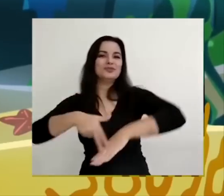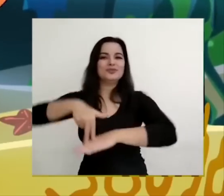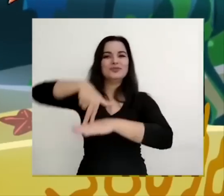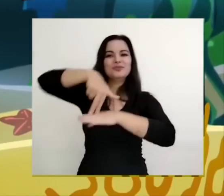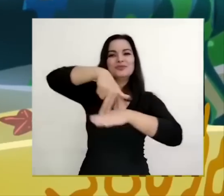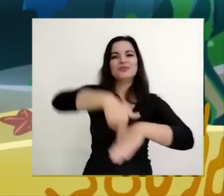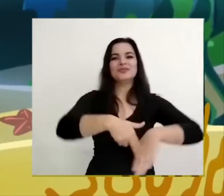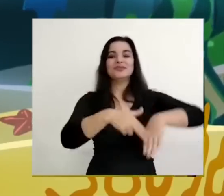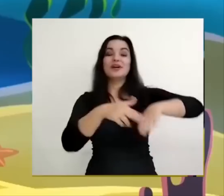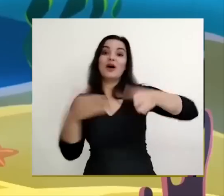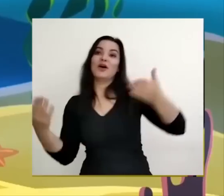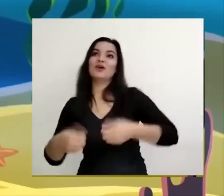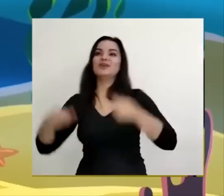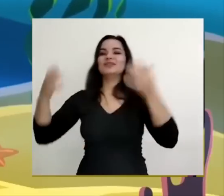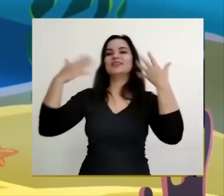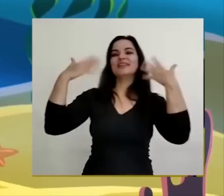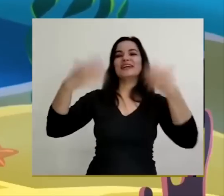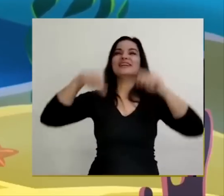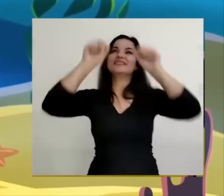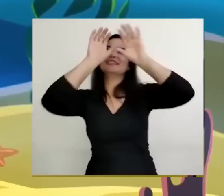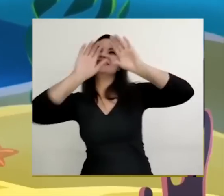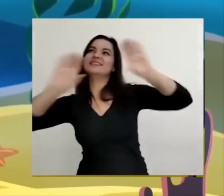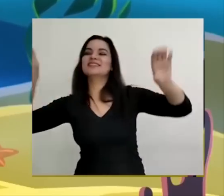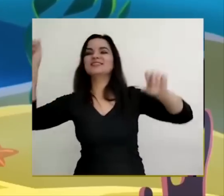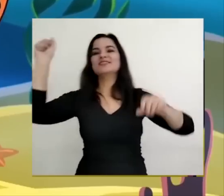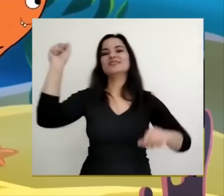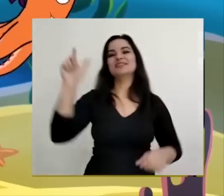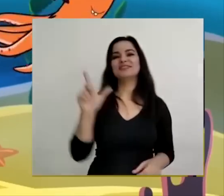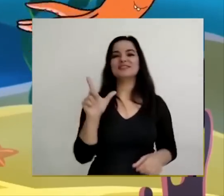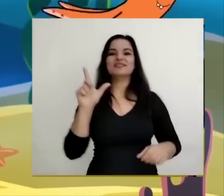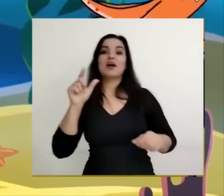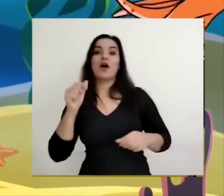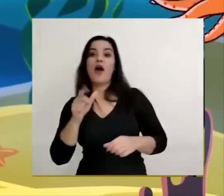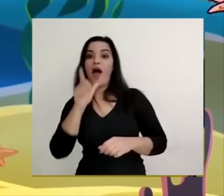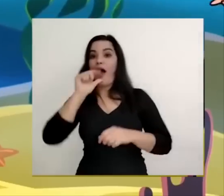Hoje só calor, céu azul e muita onda no mar.